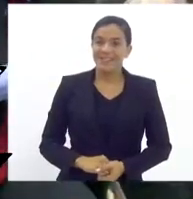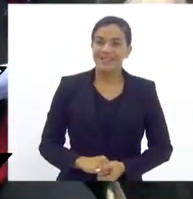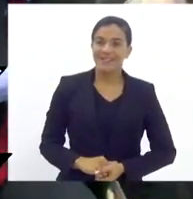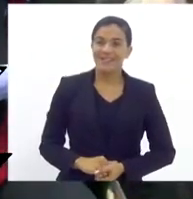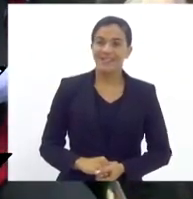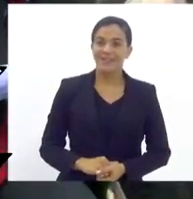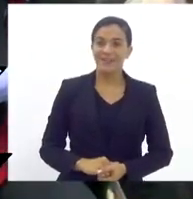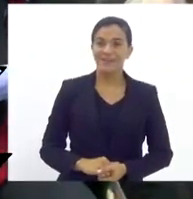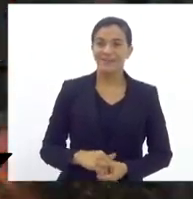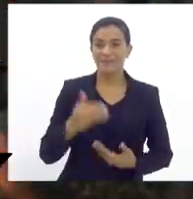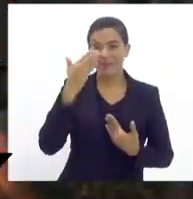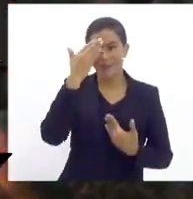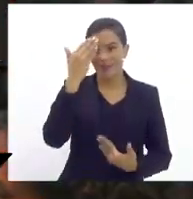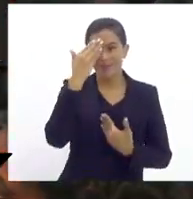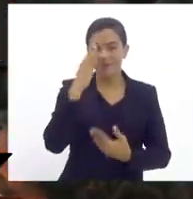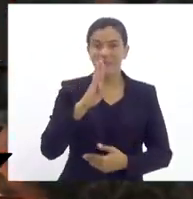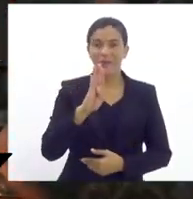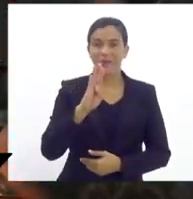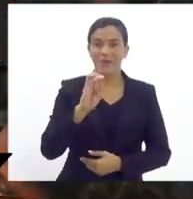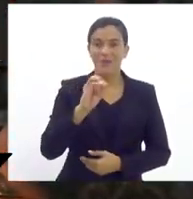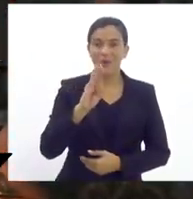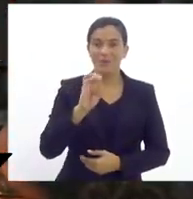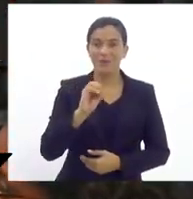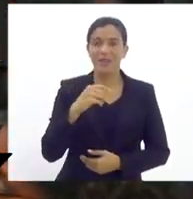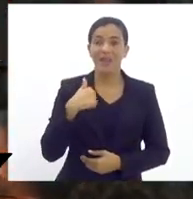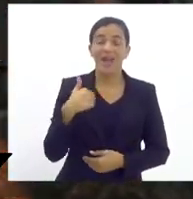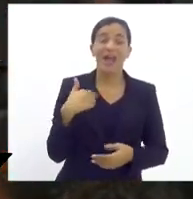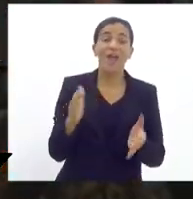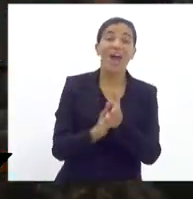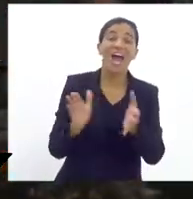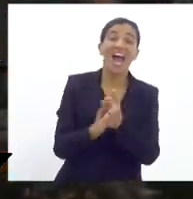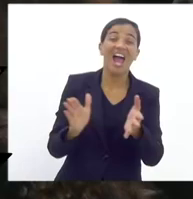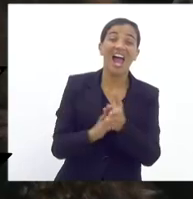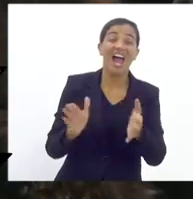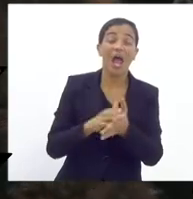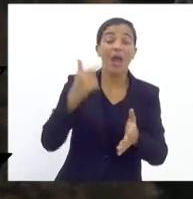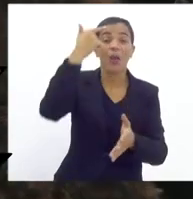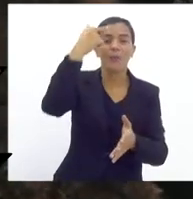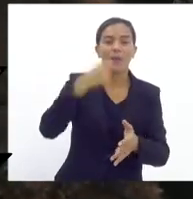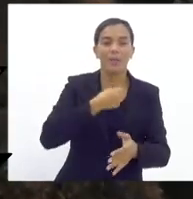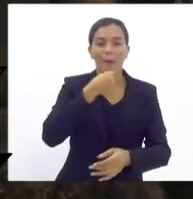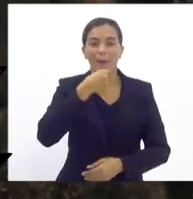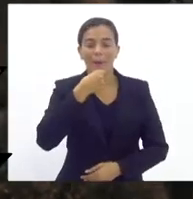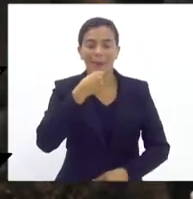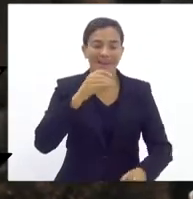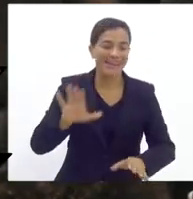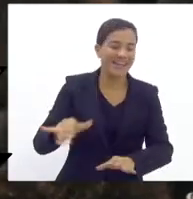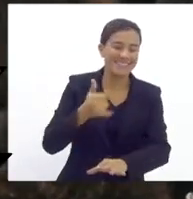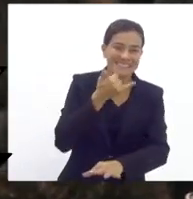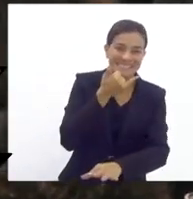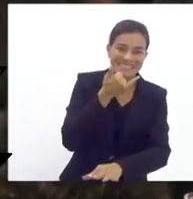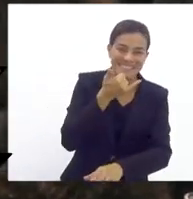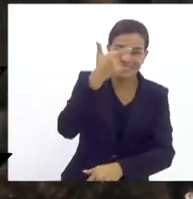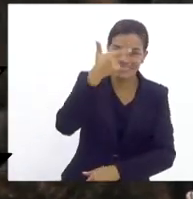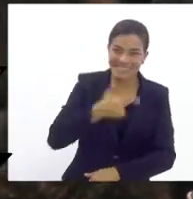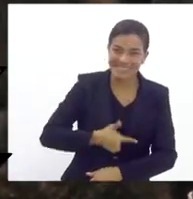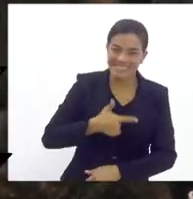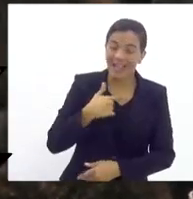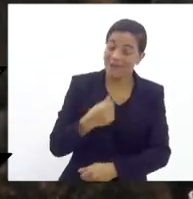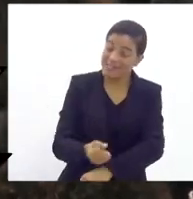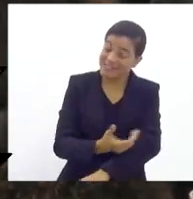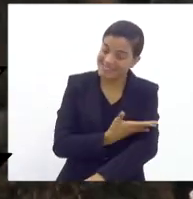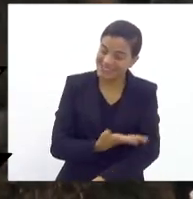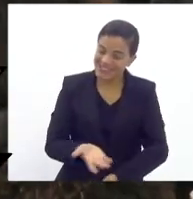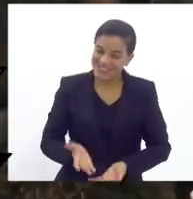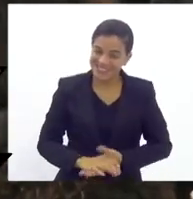Muito obrigado Bob eu comecei a bater palma e lembrei que eu que coordena audiência e peguei o microfone de novo tá enfim muitas emoções